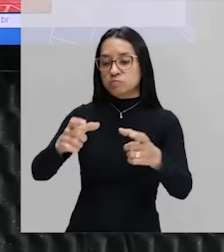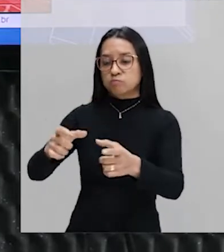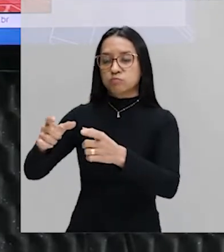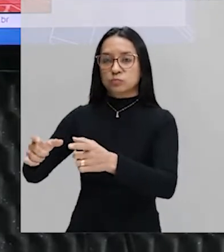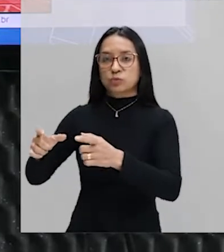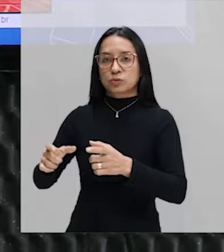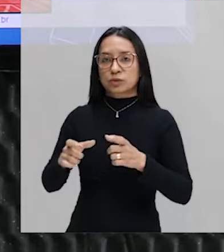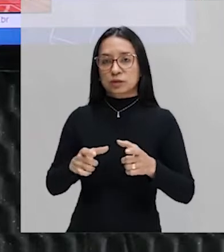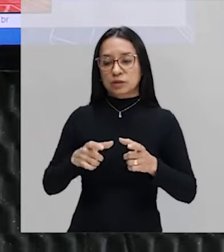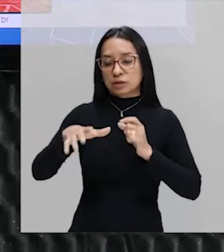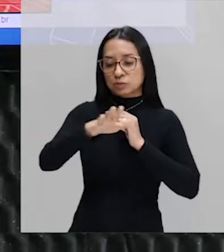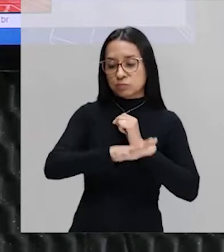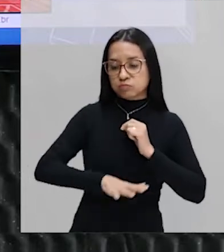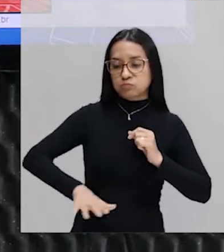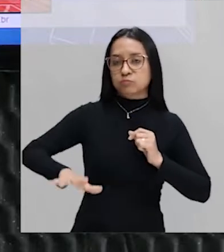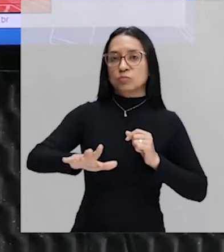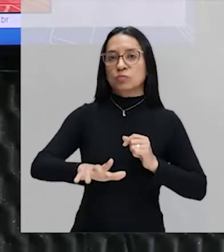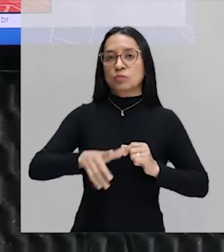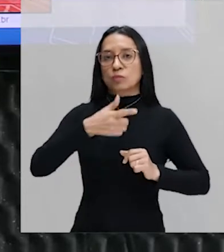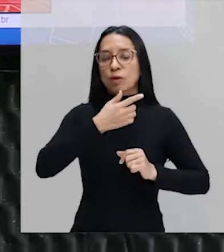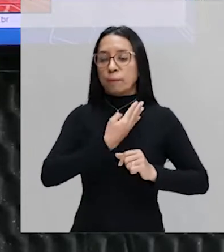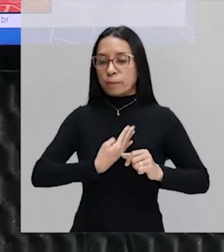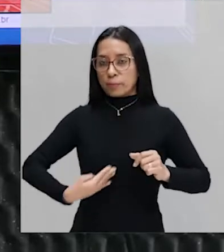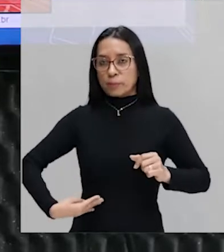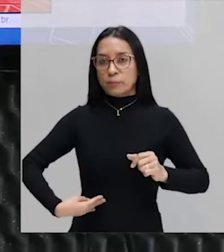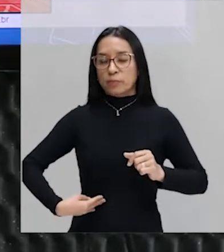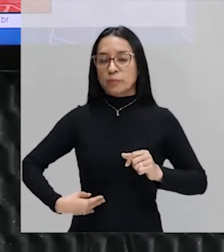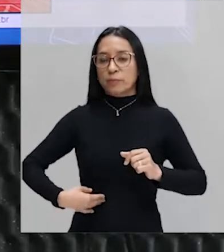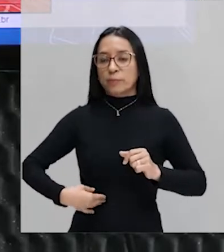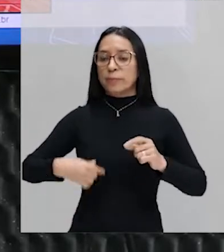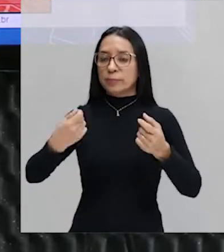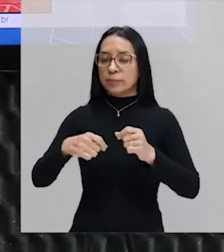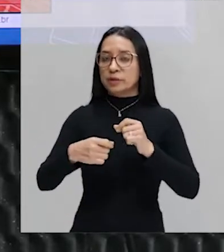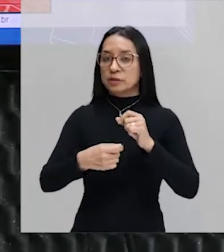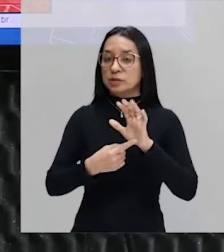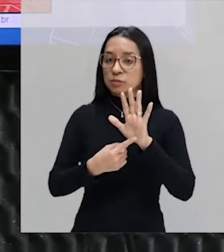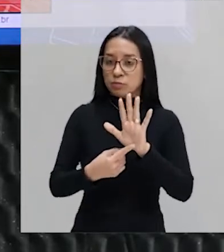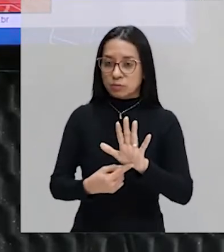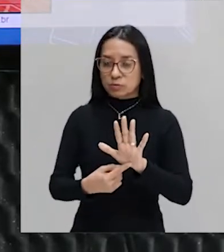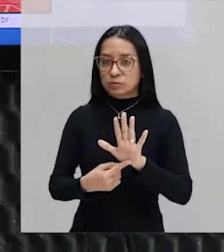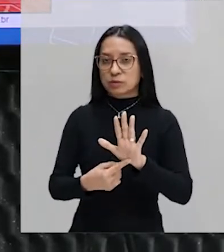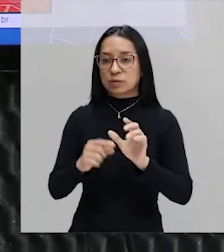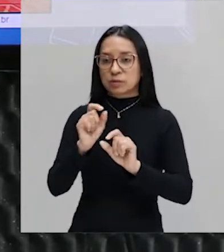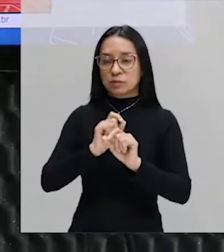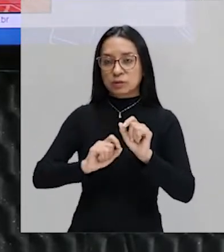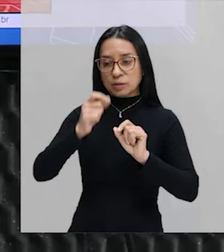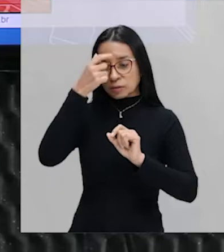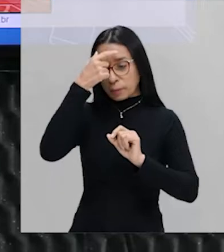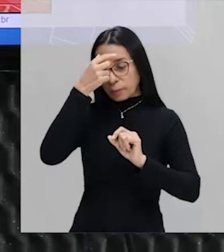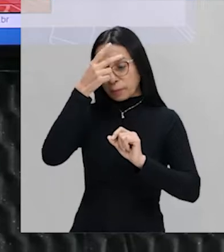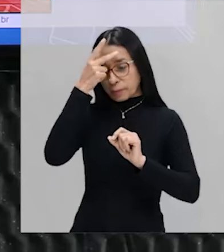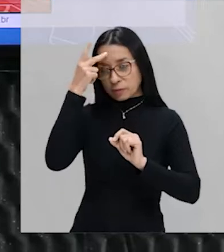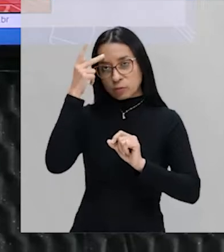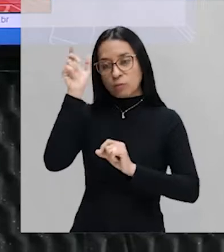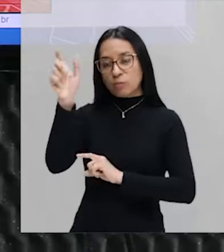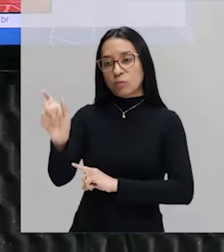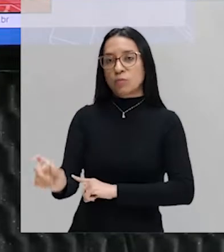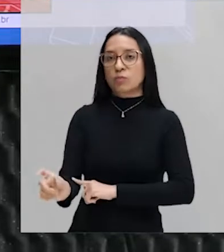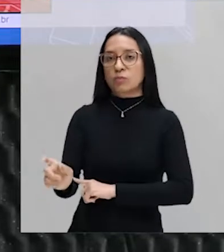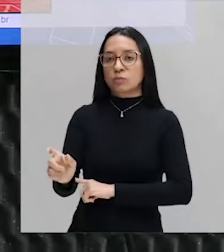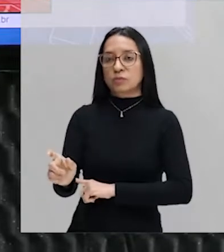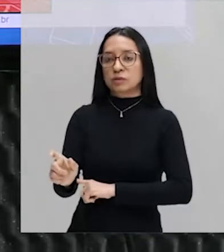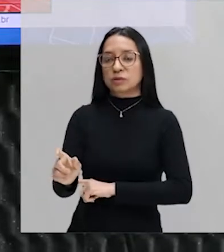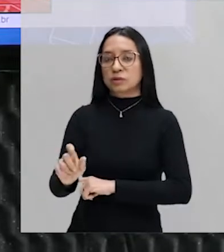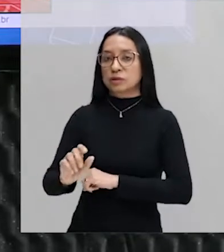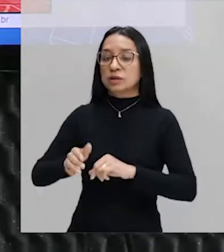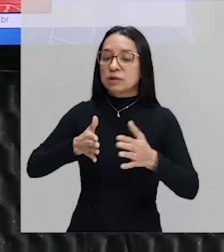ambientes públicos, eles devem dar a esse indivíduo acessibilidade, para que ele possa ter a sua